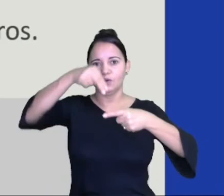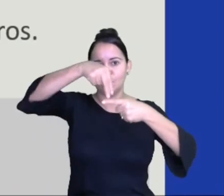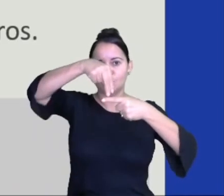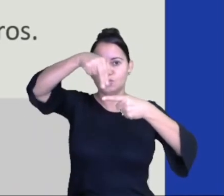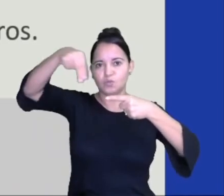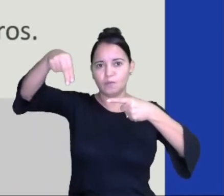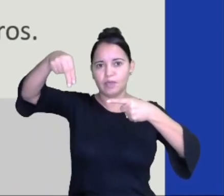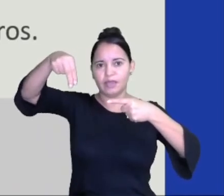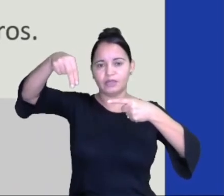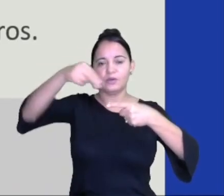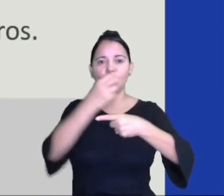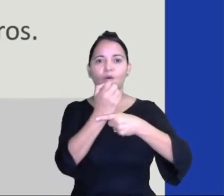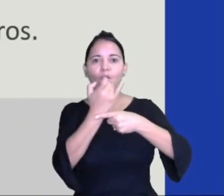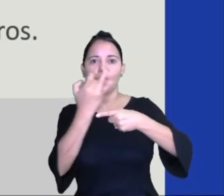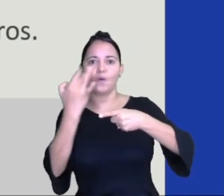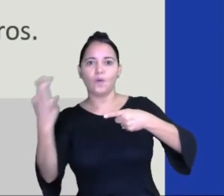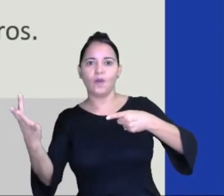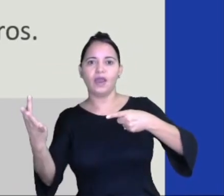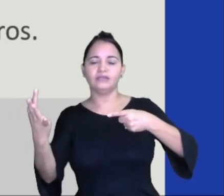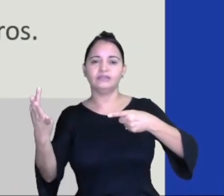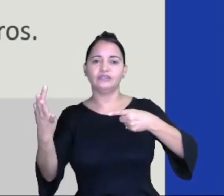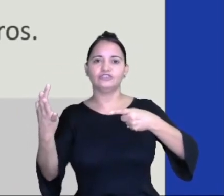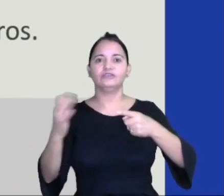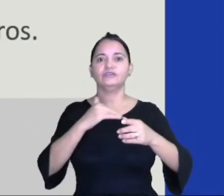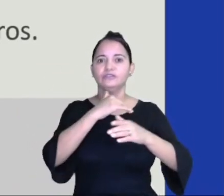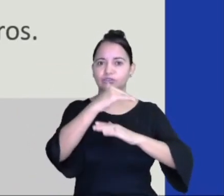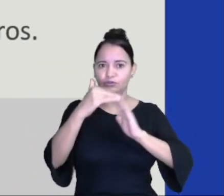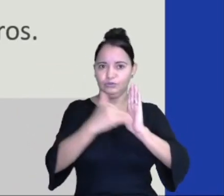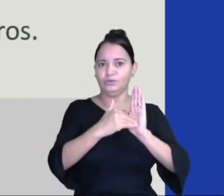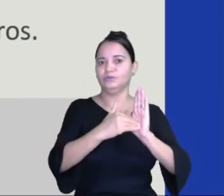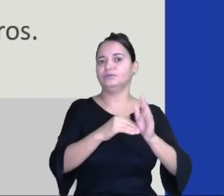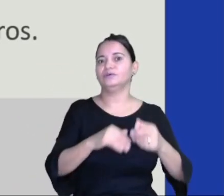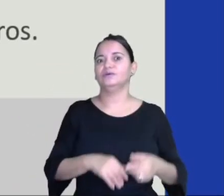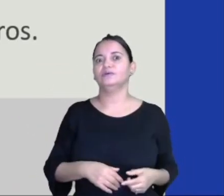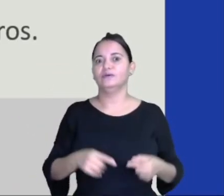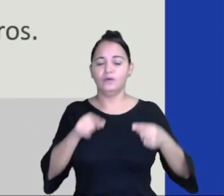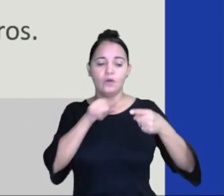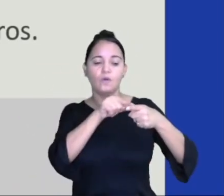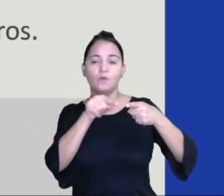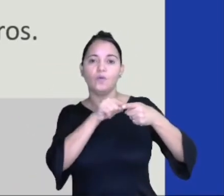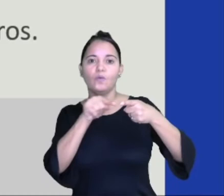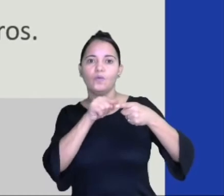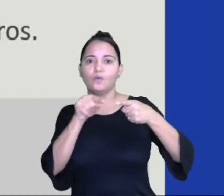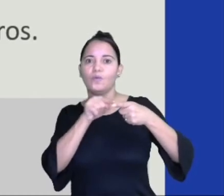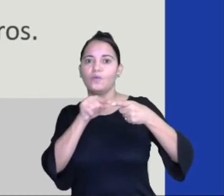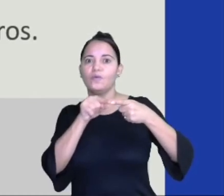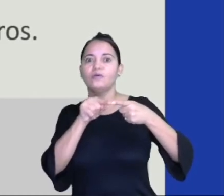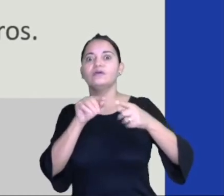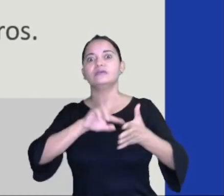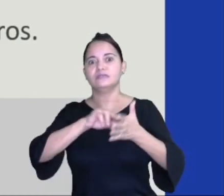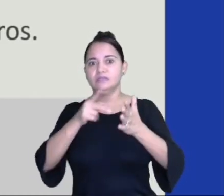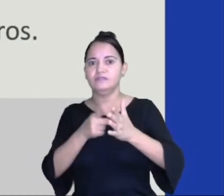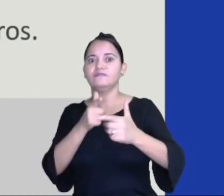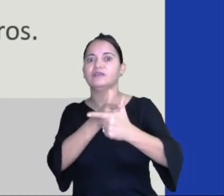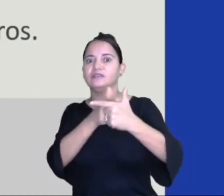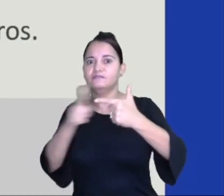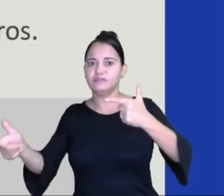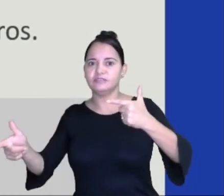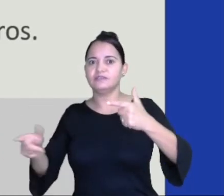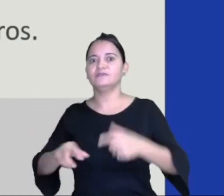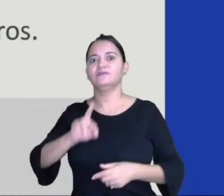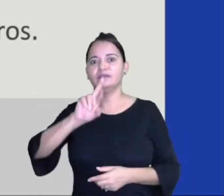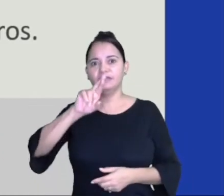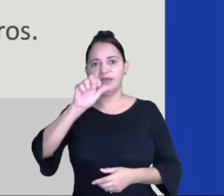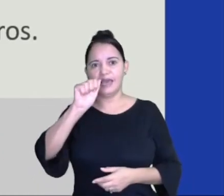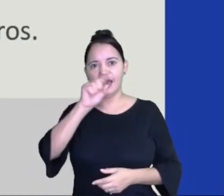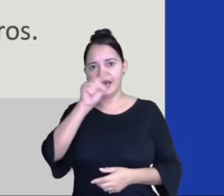que indica quantas partes foram consideradas do inteiro, o traço da fração, que indica divisão, e a razão, que é